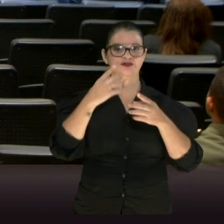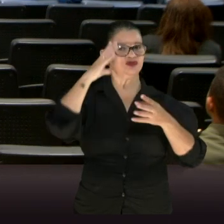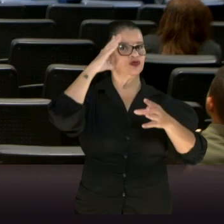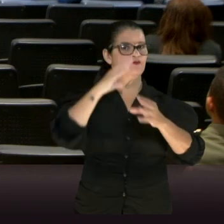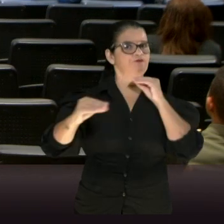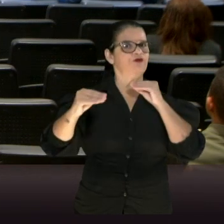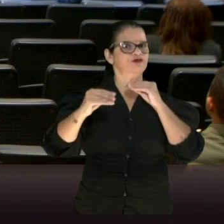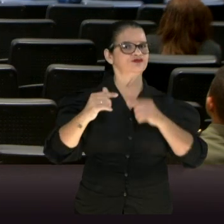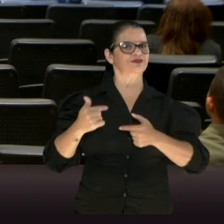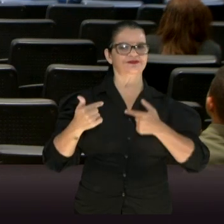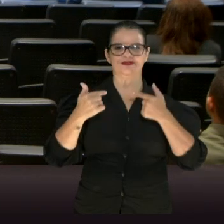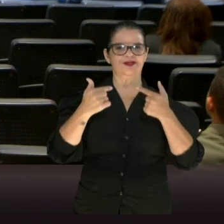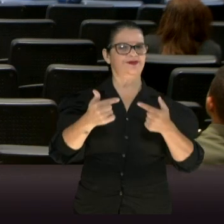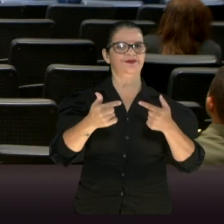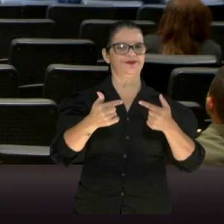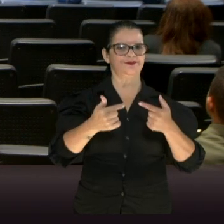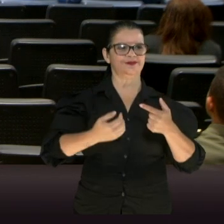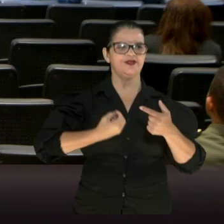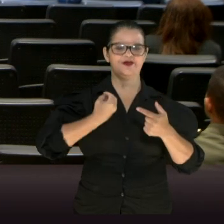luta, que vive